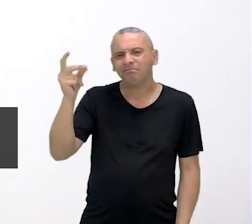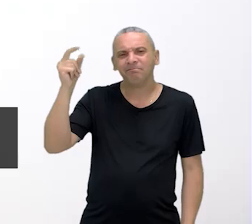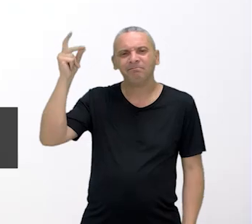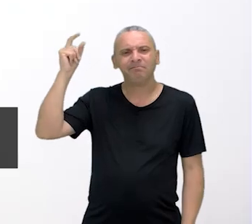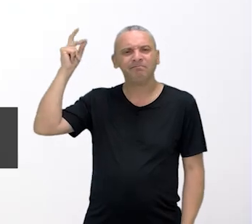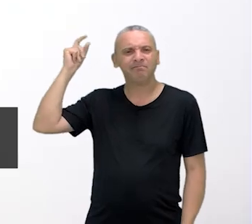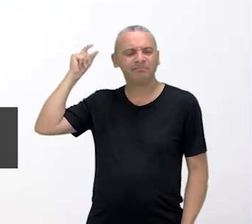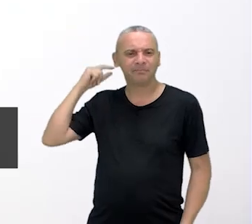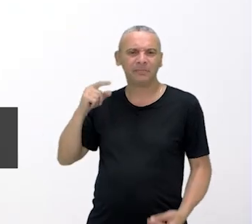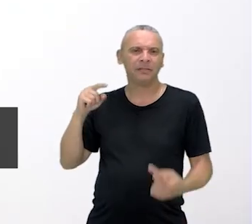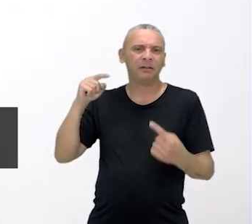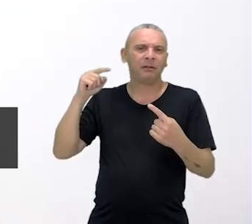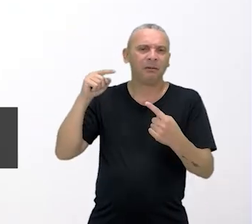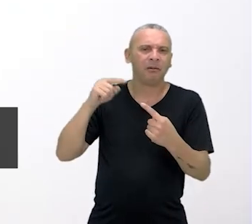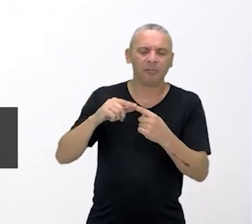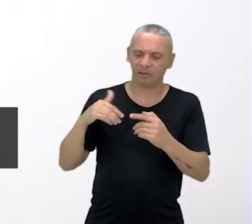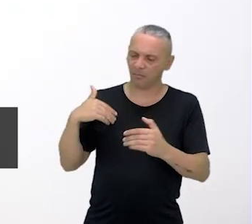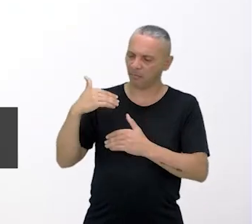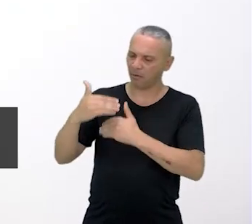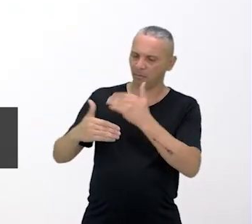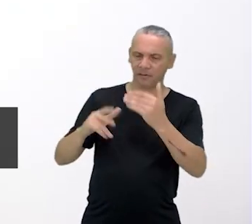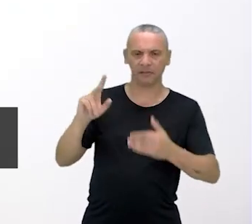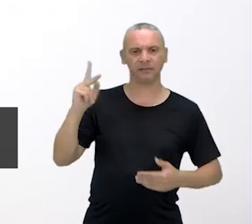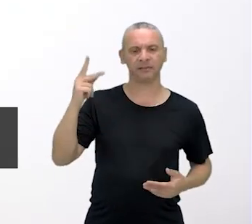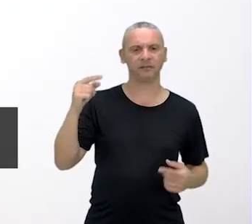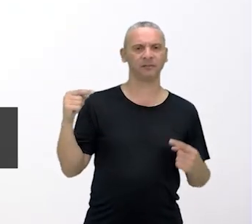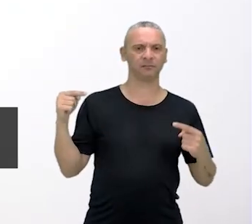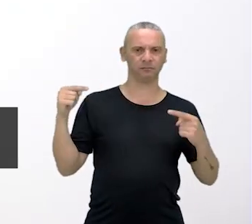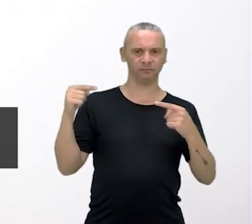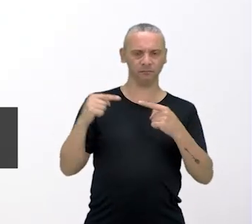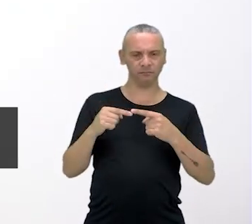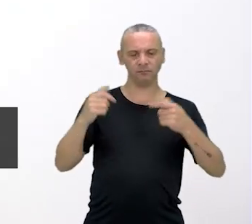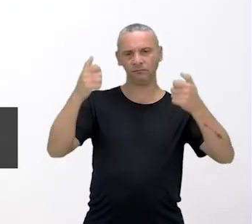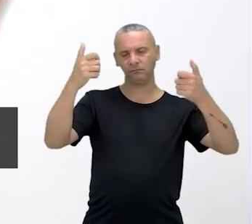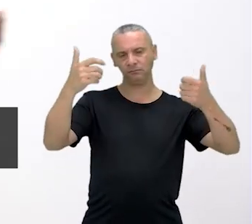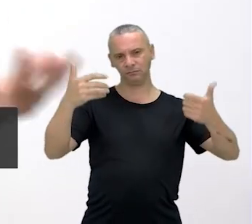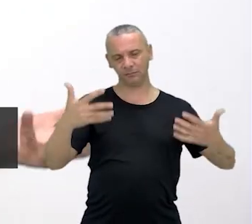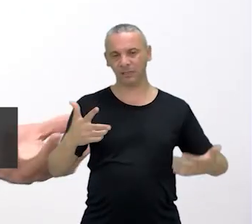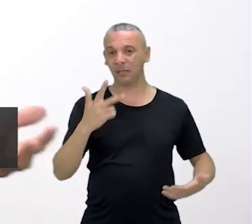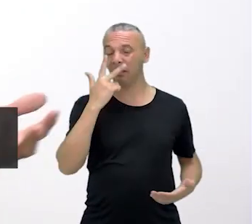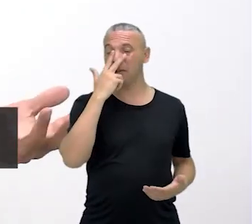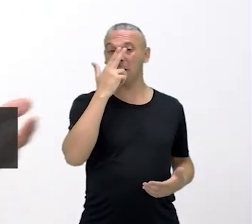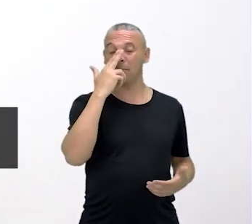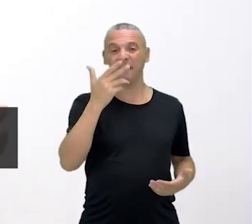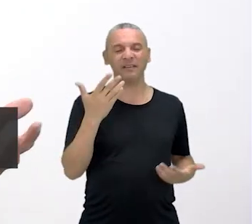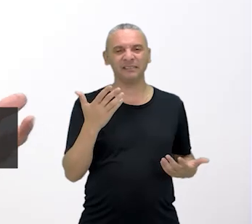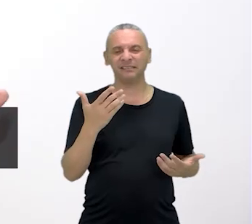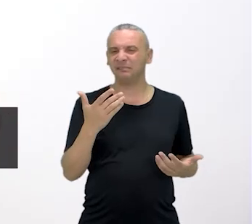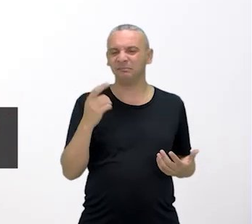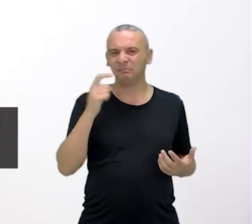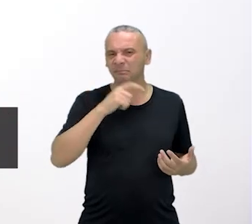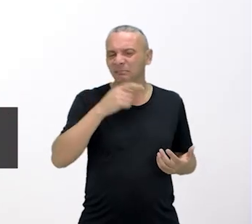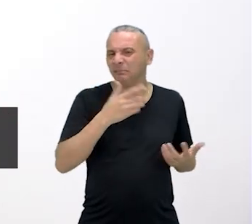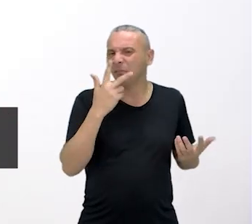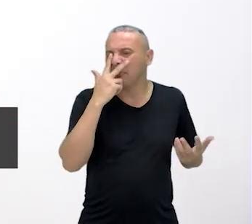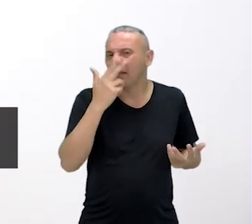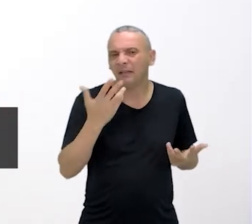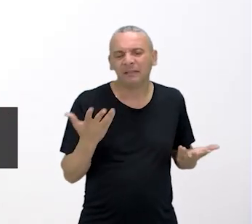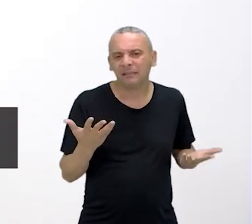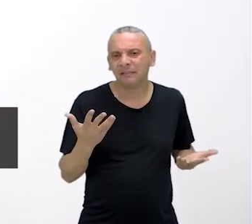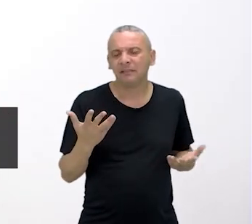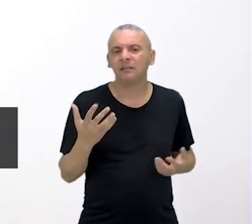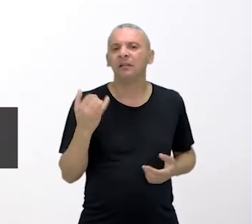monte de comportamentos que aparecem ao longo dessa história que acho que, assim, parece coisa de outro planeta, né? Assim,